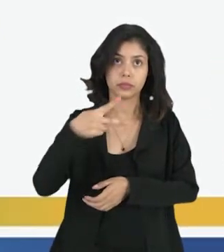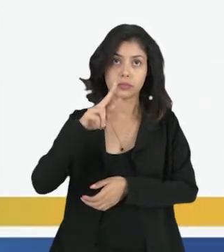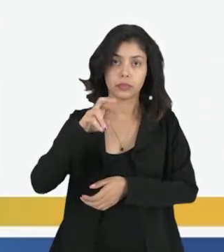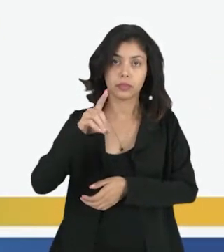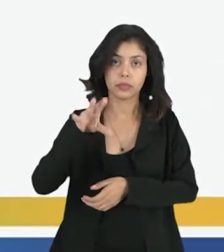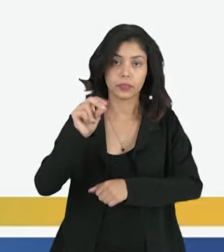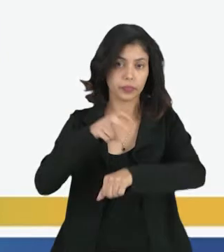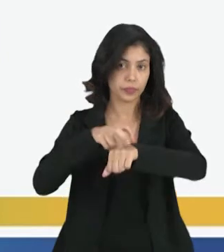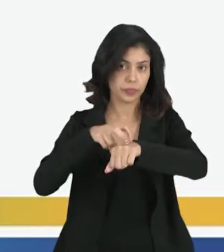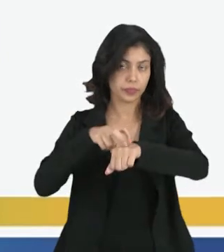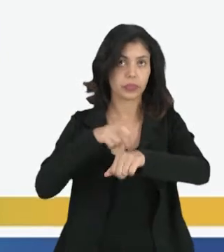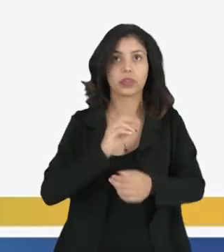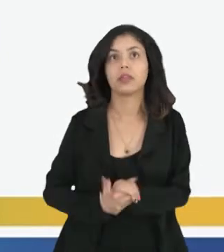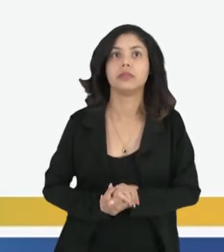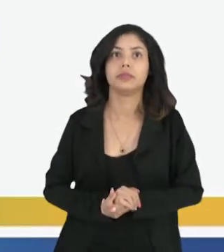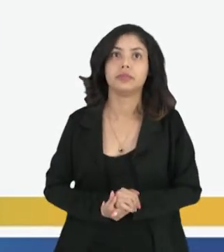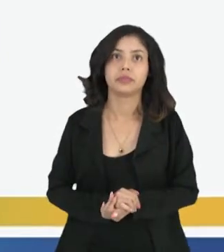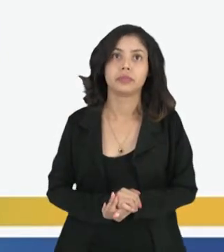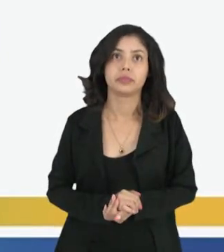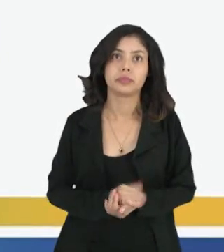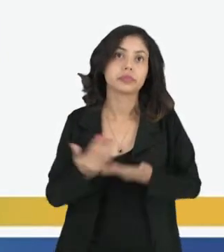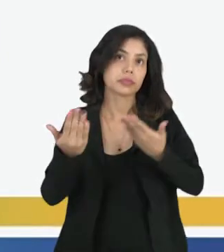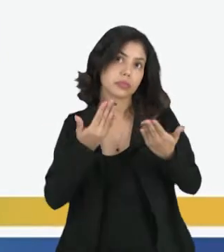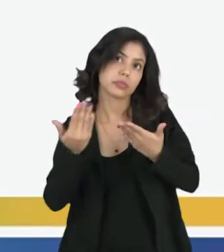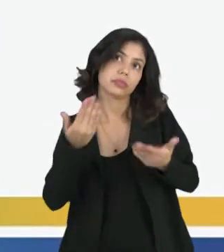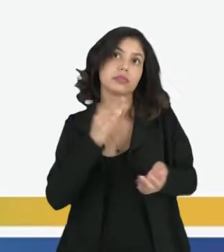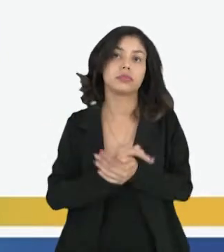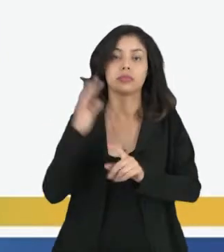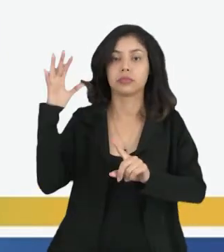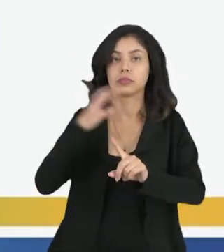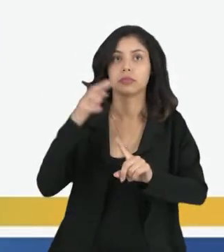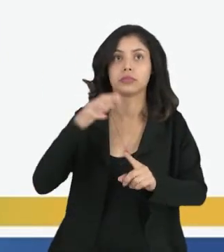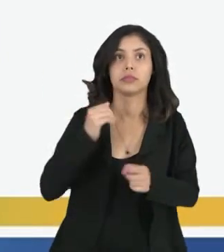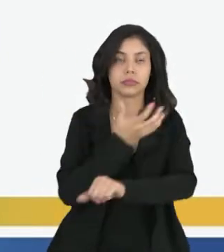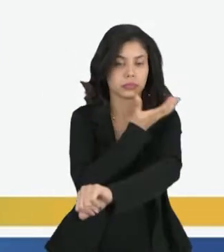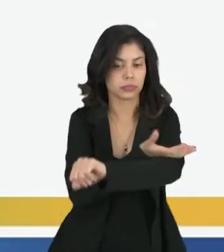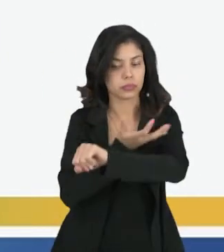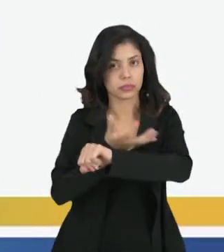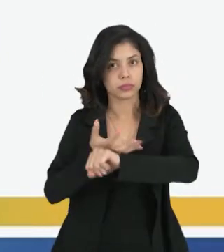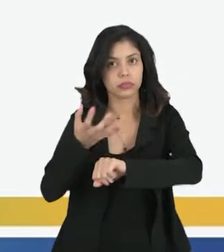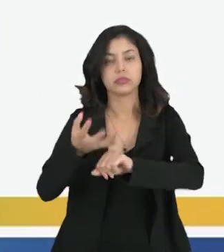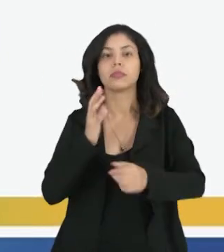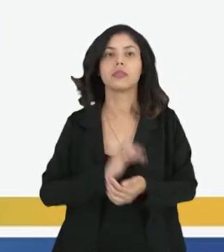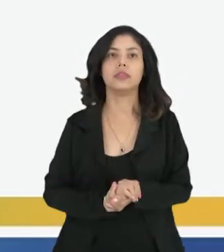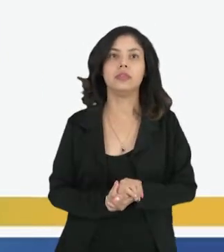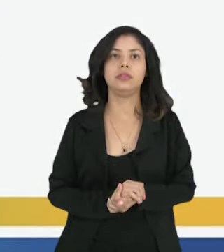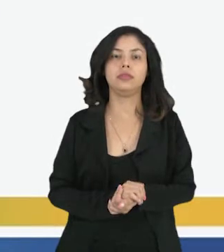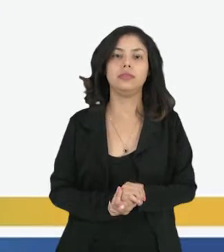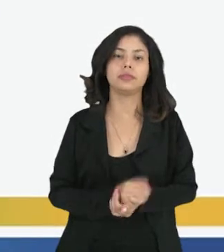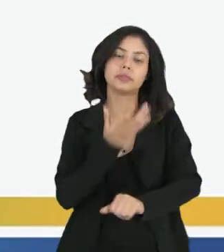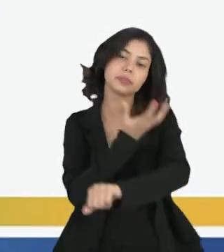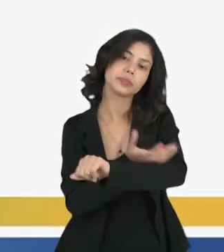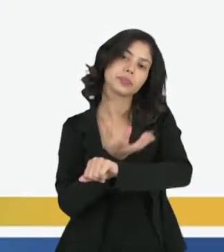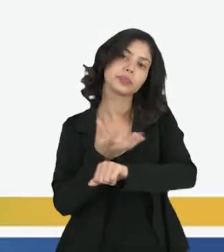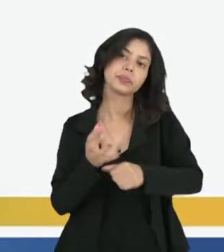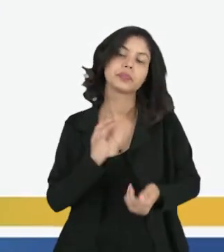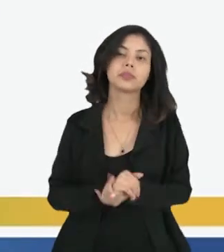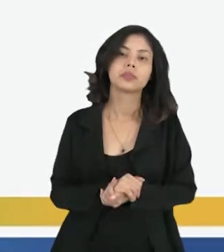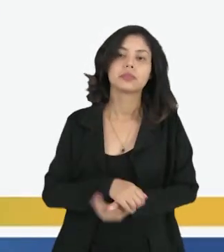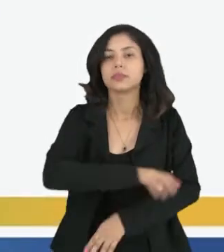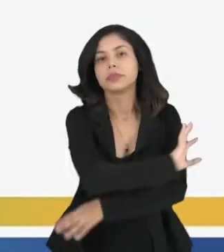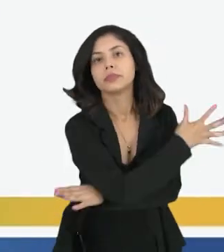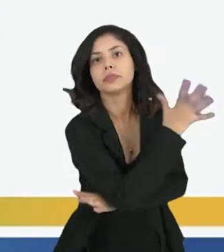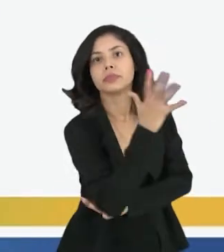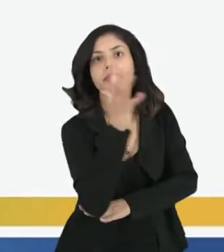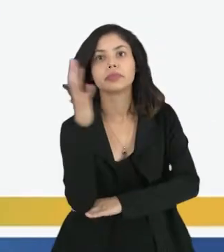de verde. E aí, associado a isso, vai influenciar na vegetação. Nós vamos ter aí uma vegetação de